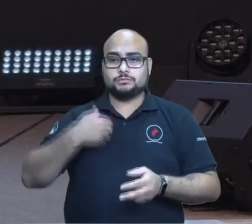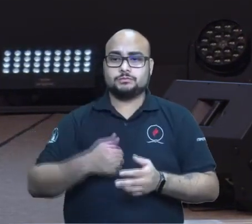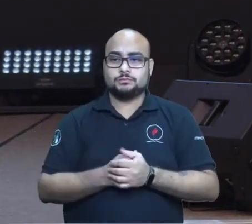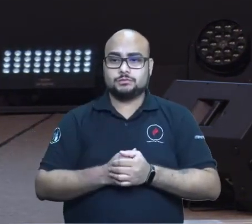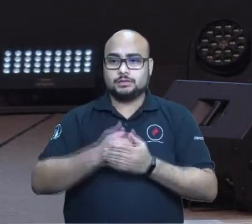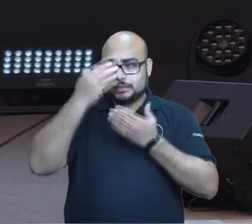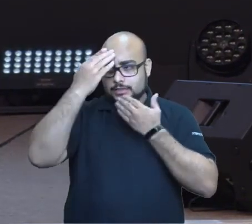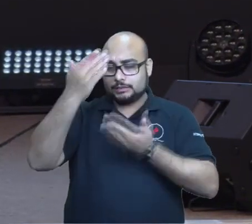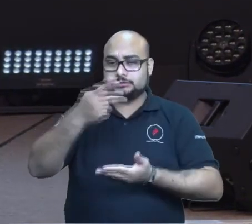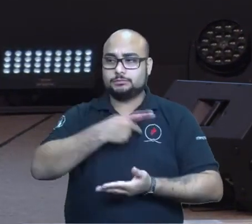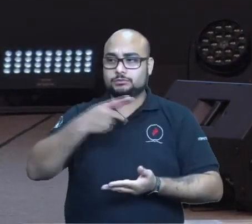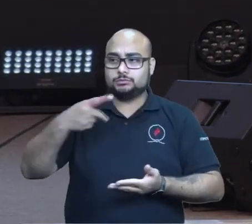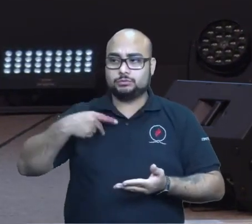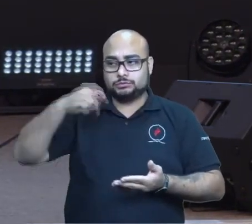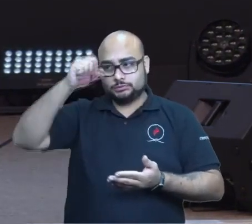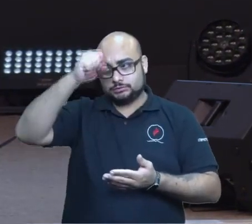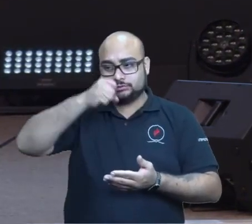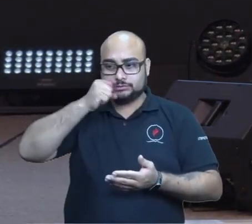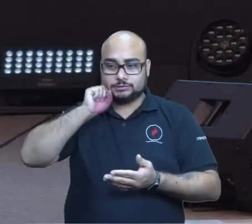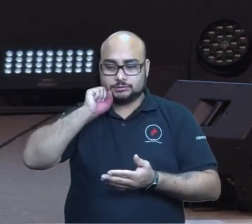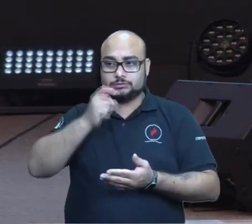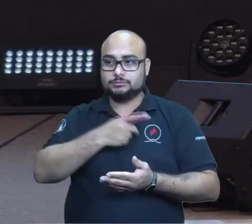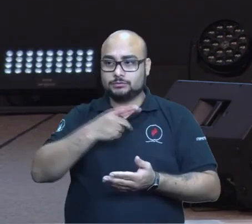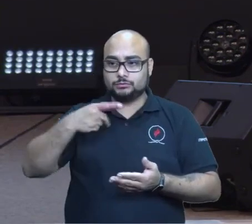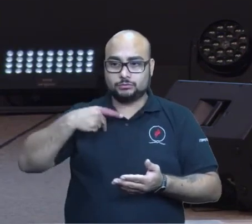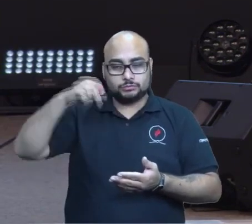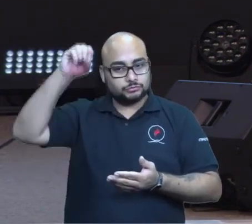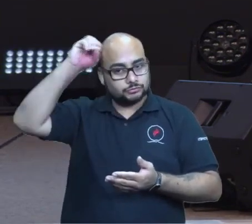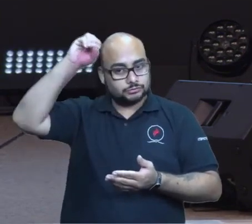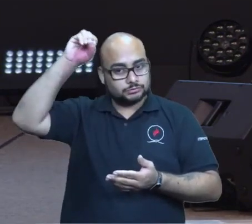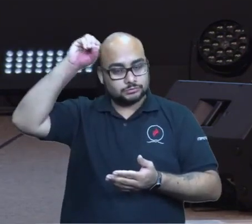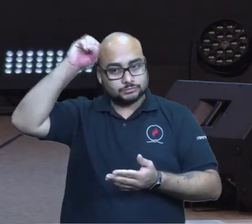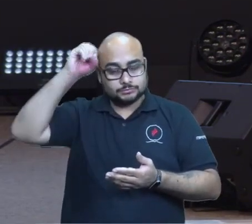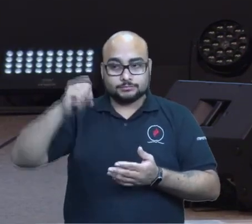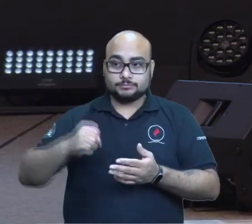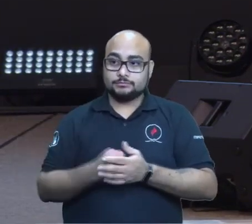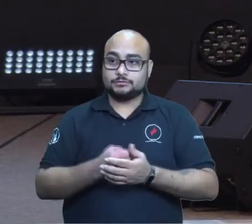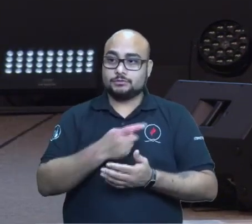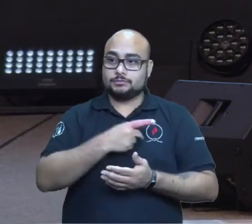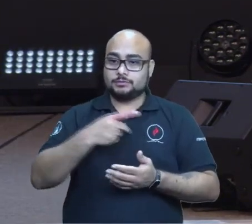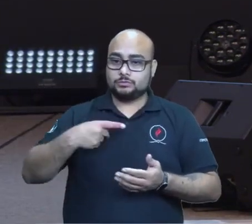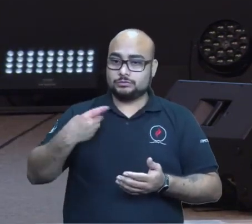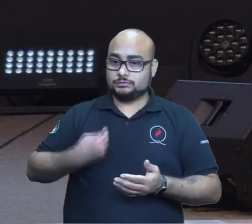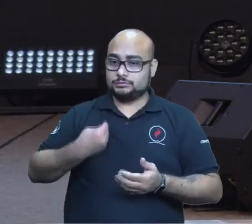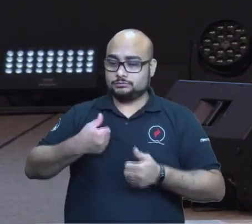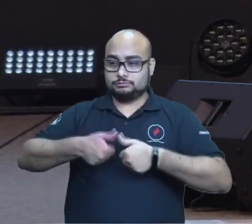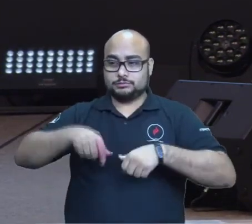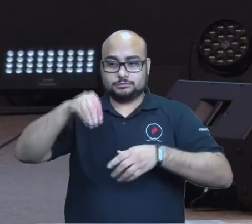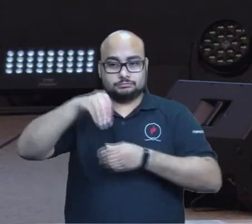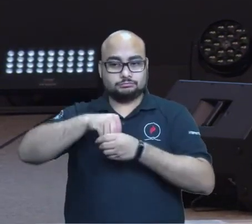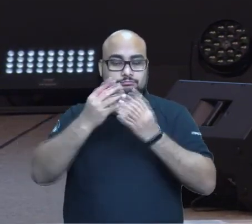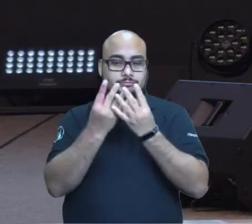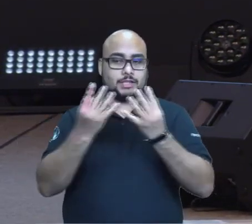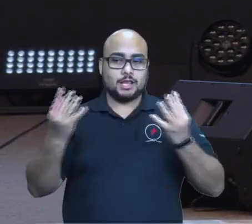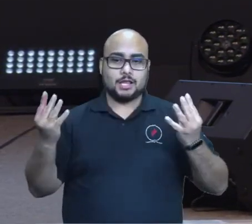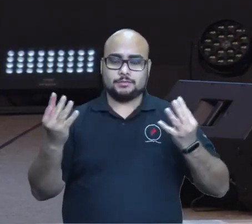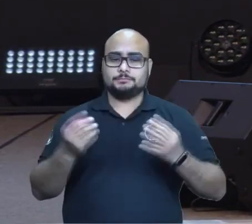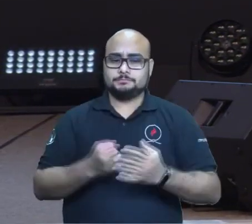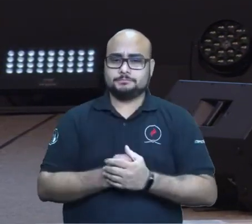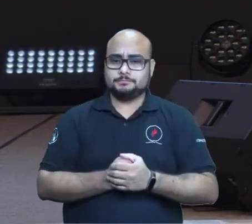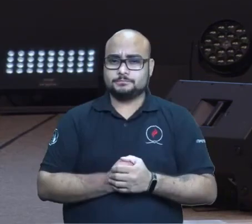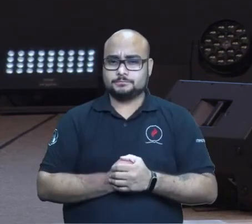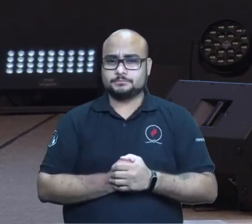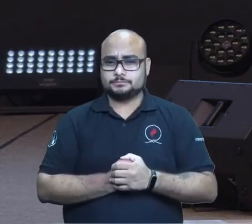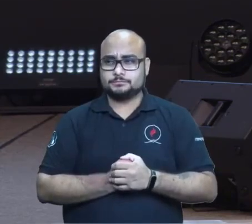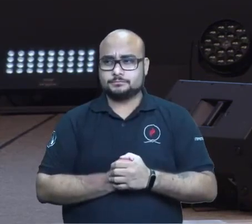Silas já passou Dilton aos pastores que estão aqui na primeira fileira na segunda na terceira os